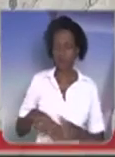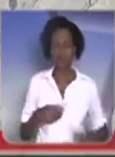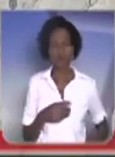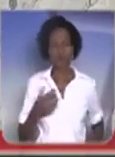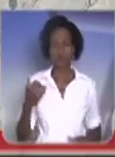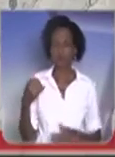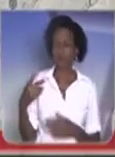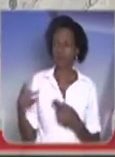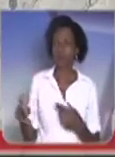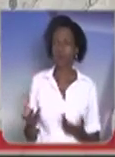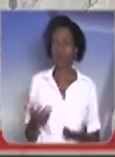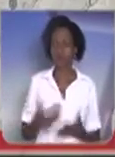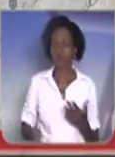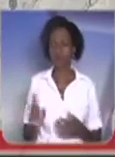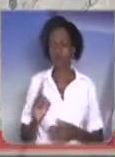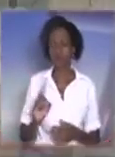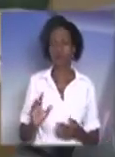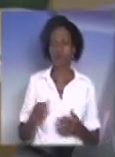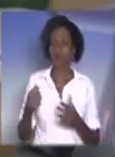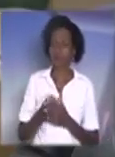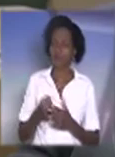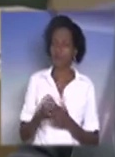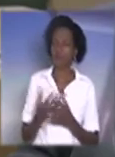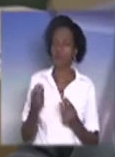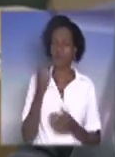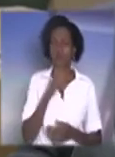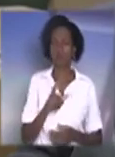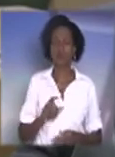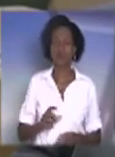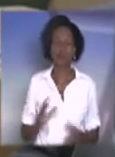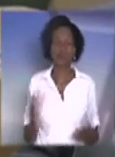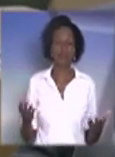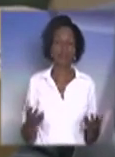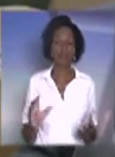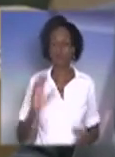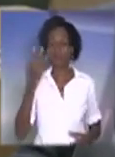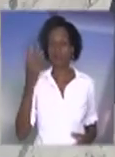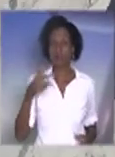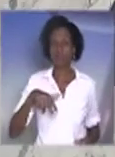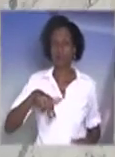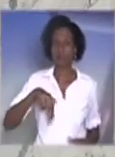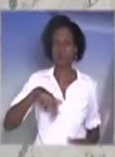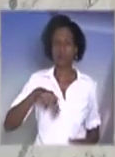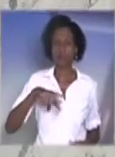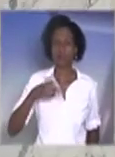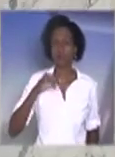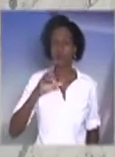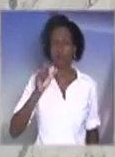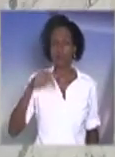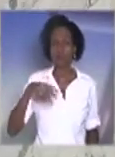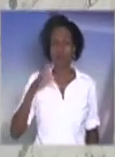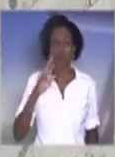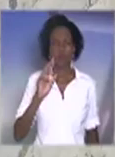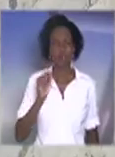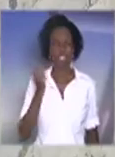tanto e ele lutou tanto para ter. De repente, chega um indivíduo, um vagabundo, um pilantra, um safado,